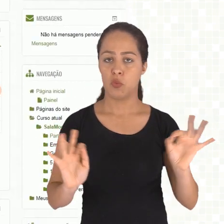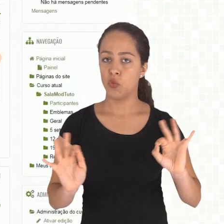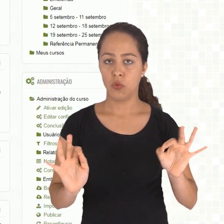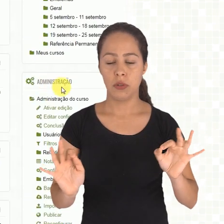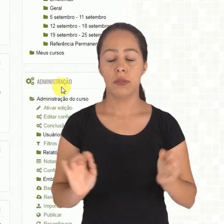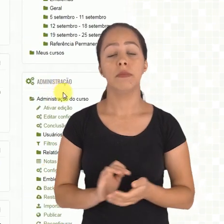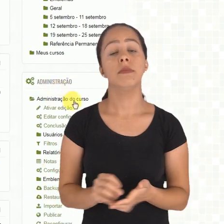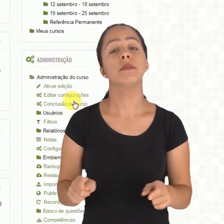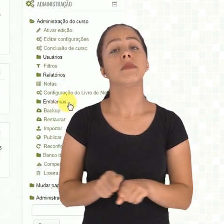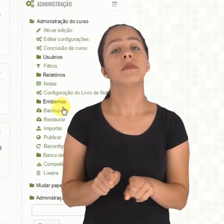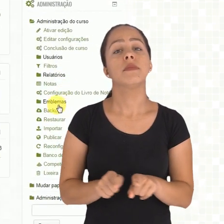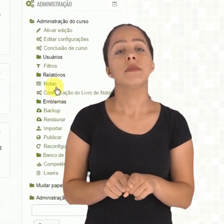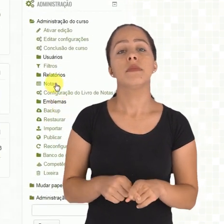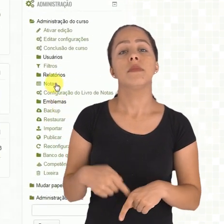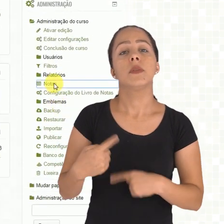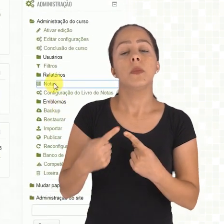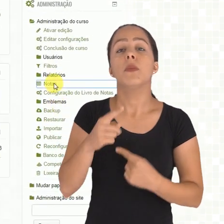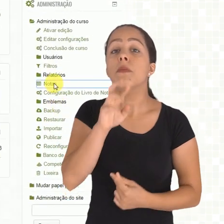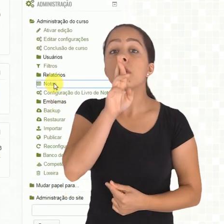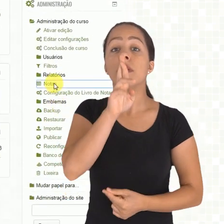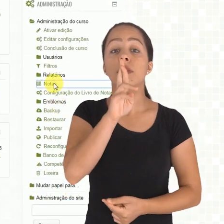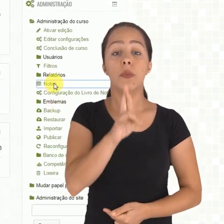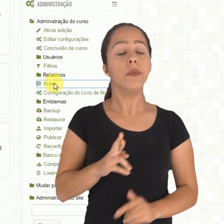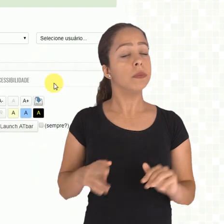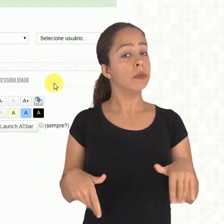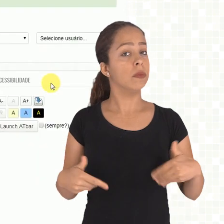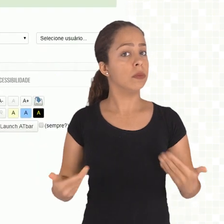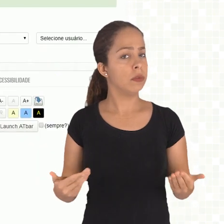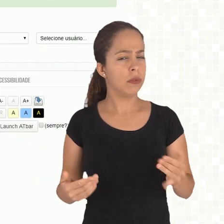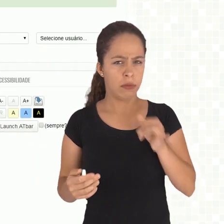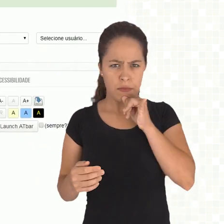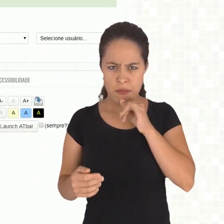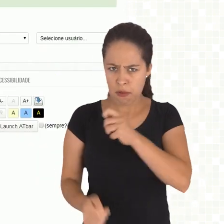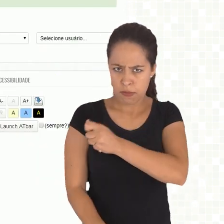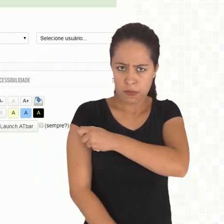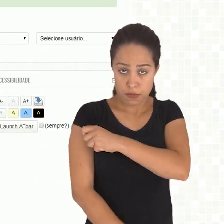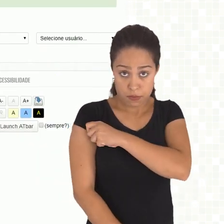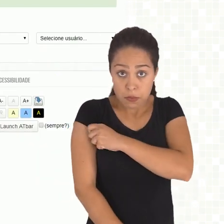então vamos aqui até o item quadro de notas para você ver o livro de notas